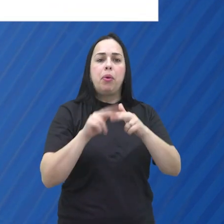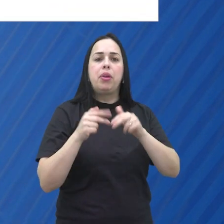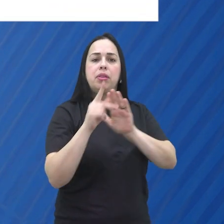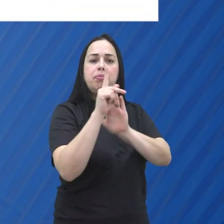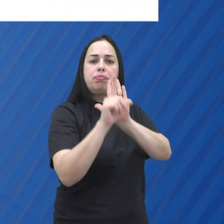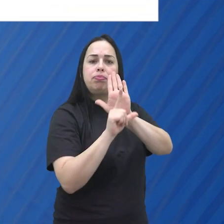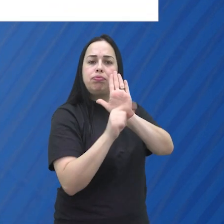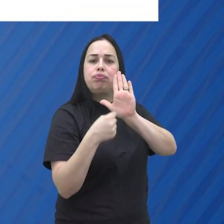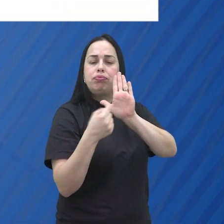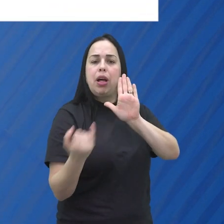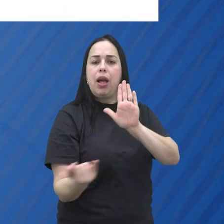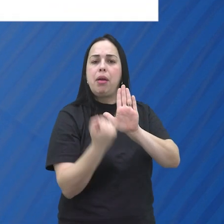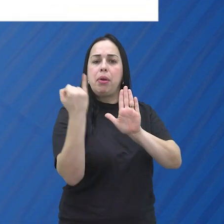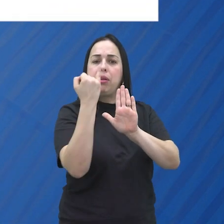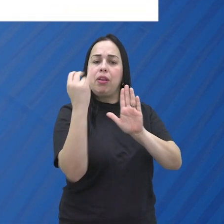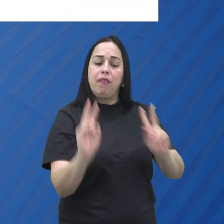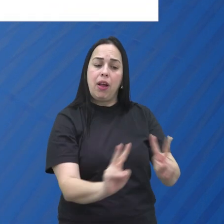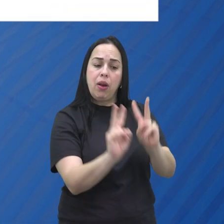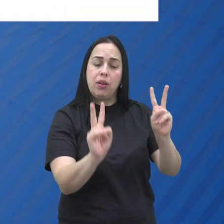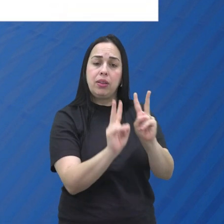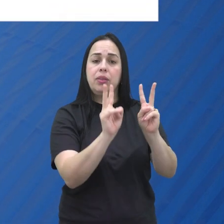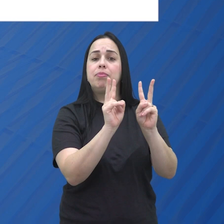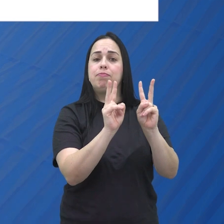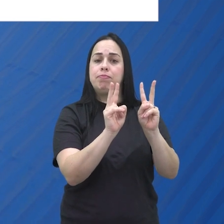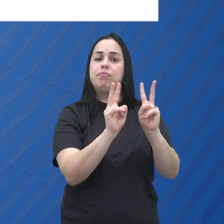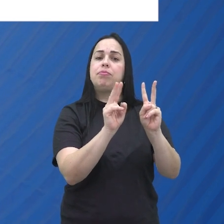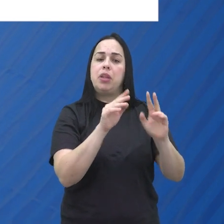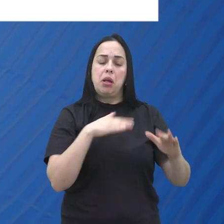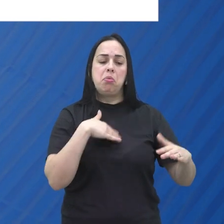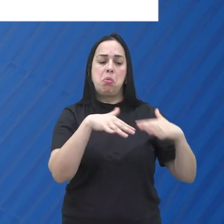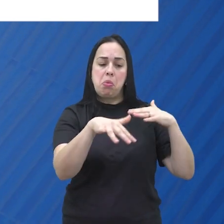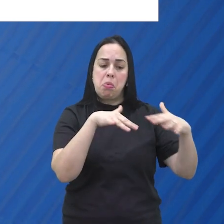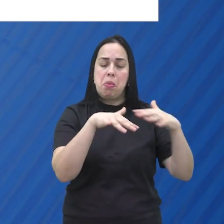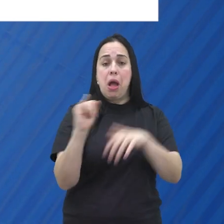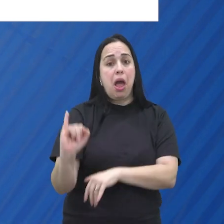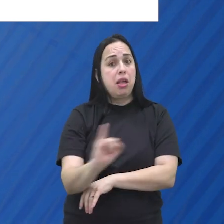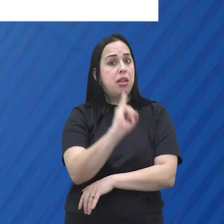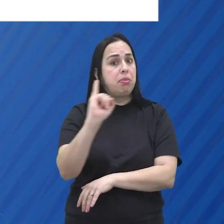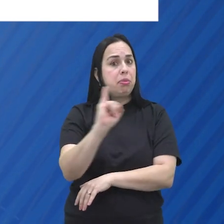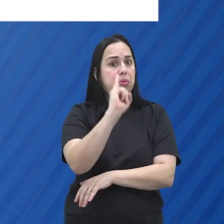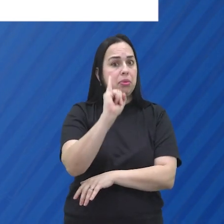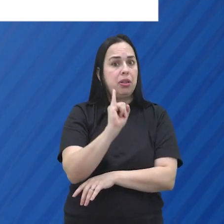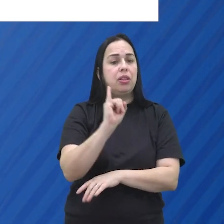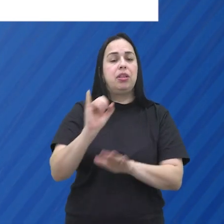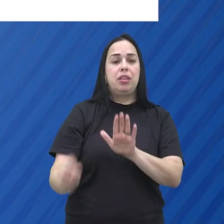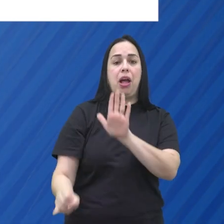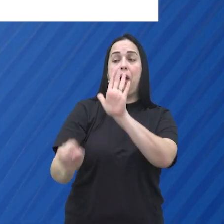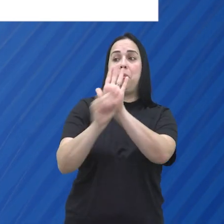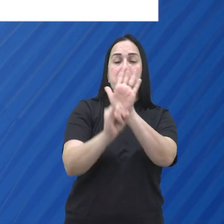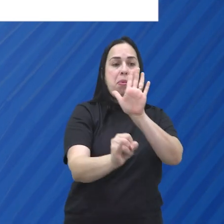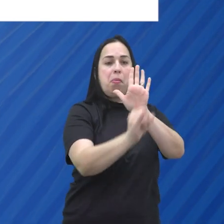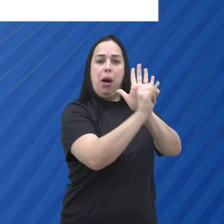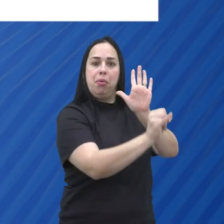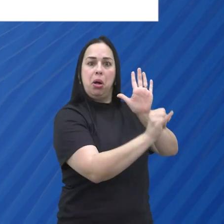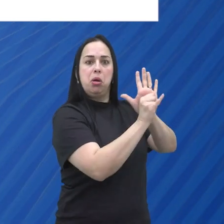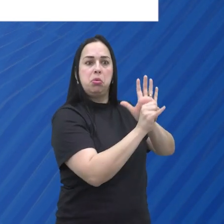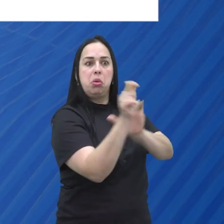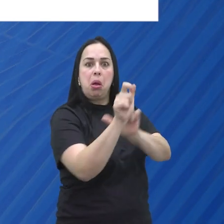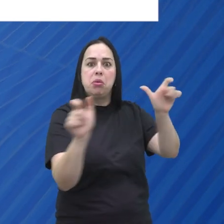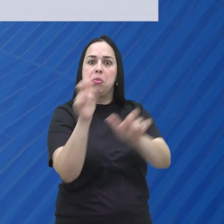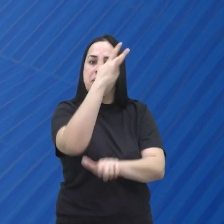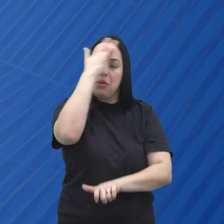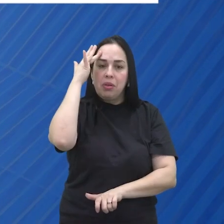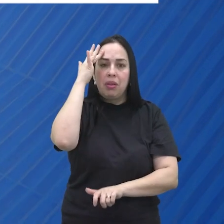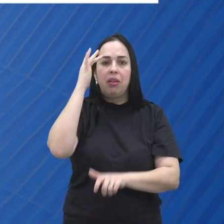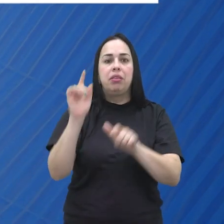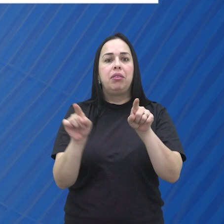a importância da valorização da cultura pop. O movimento tem um papel importante na formação da identidade de muitas